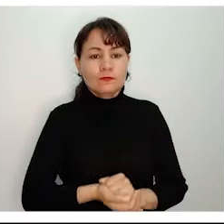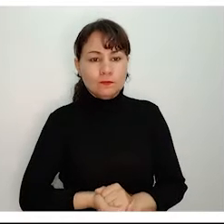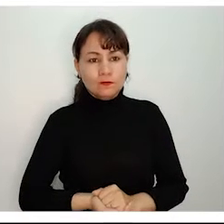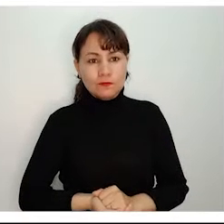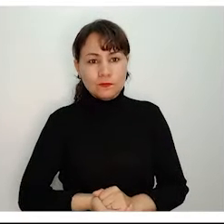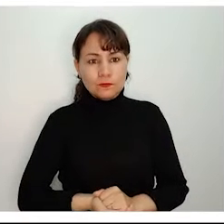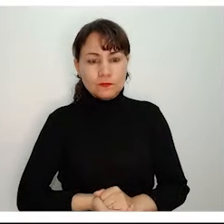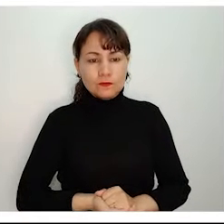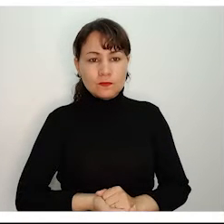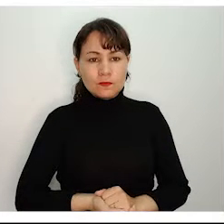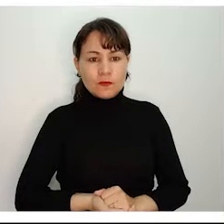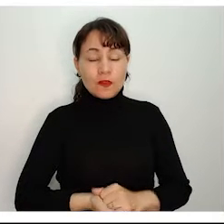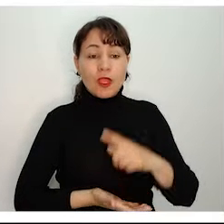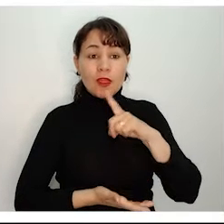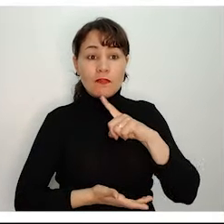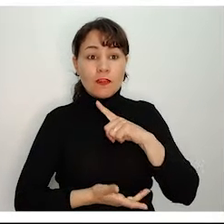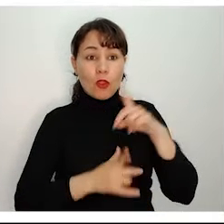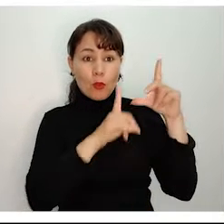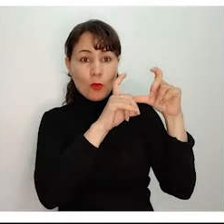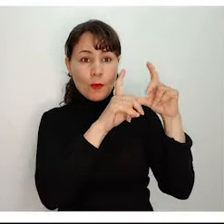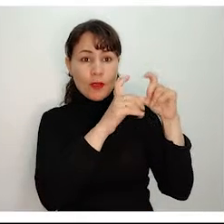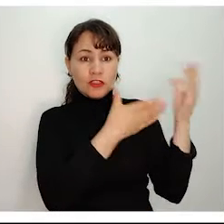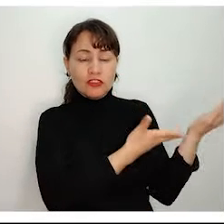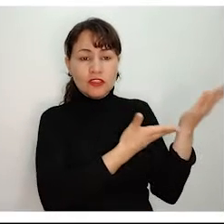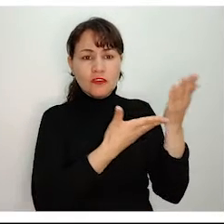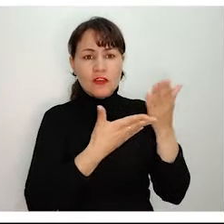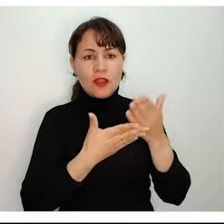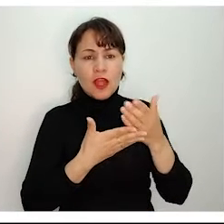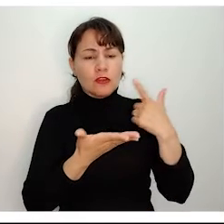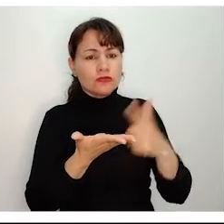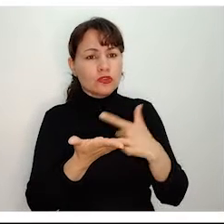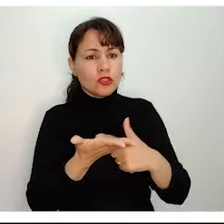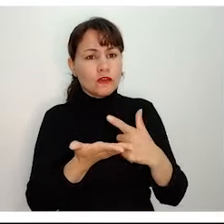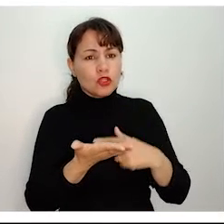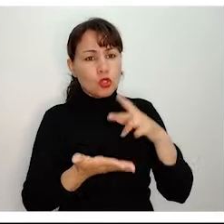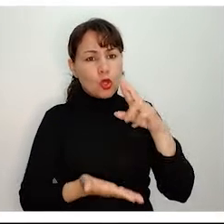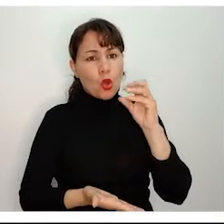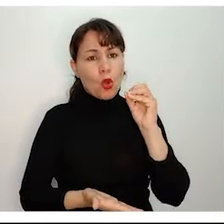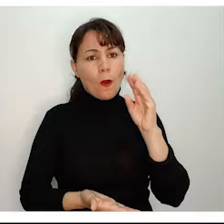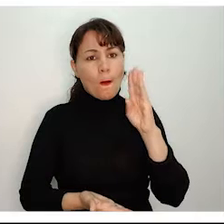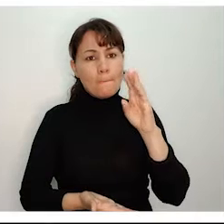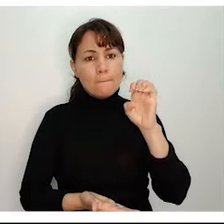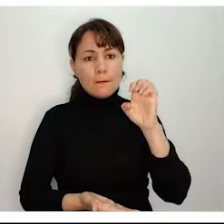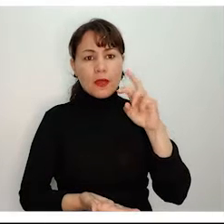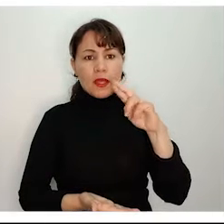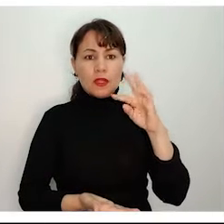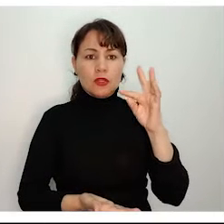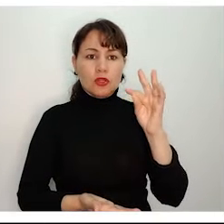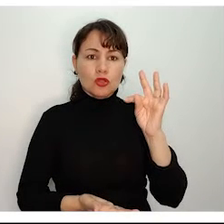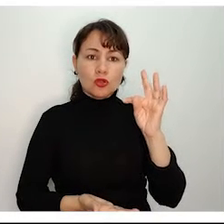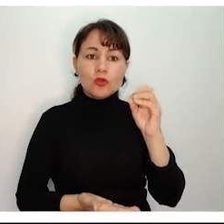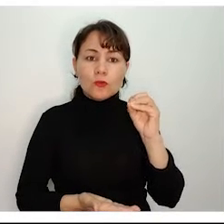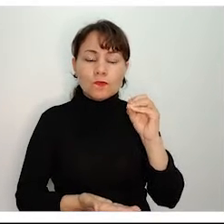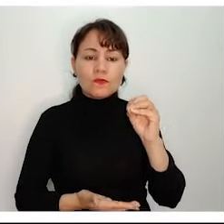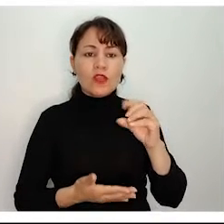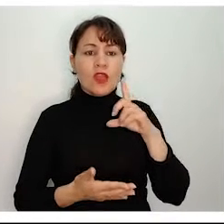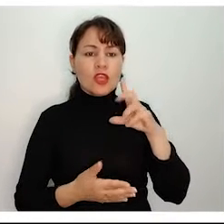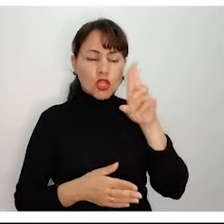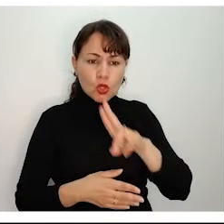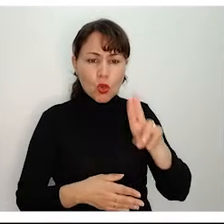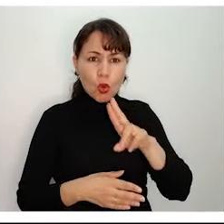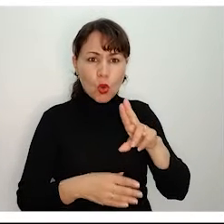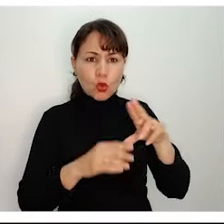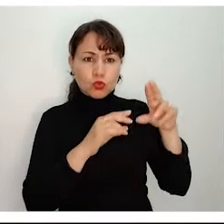vai acontecendo. E tem uma imagem que vem lá do livro do Roberto Lente, ele permite que professoras e